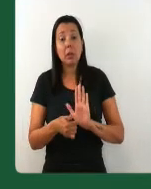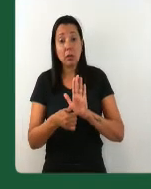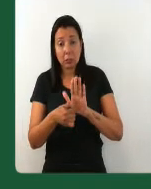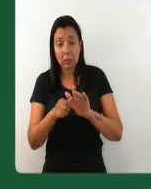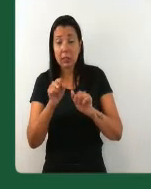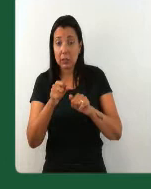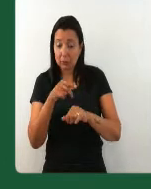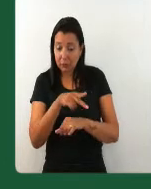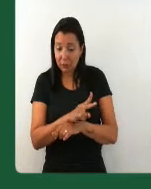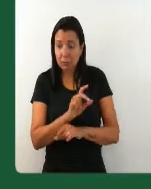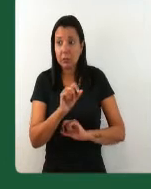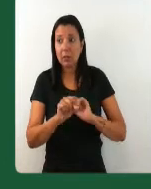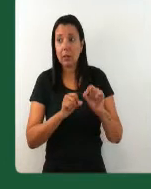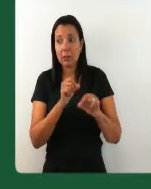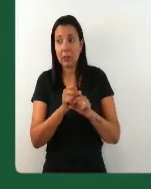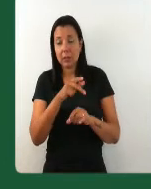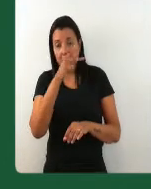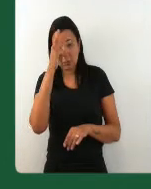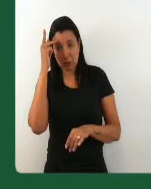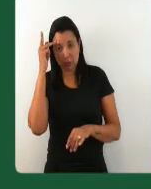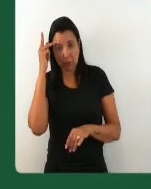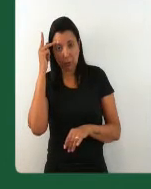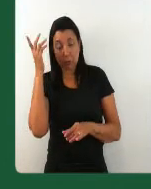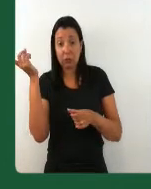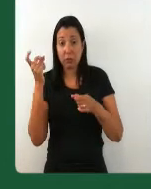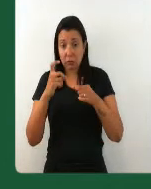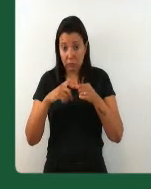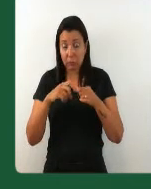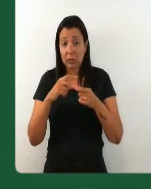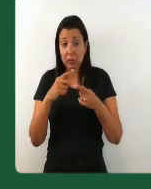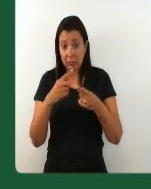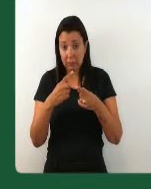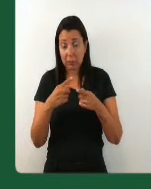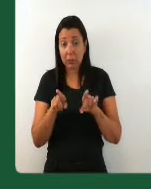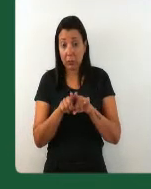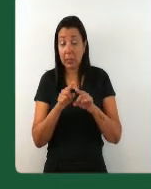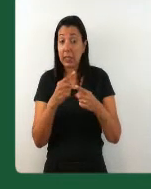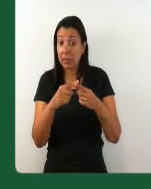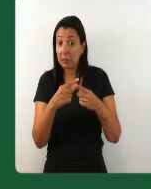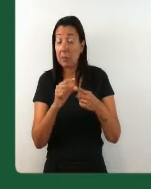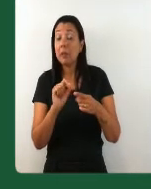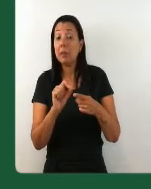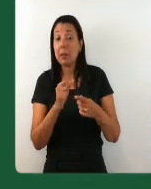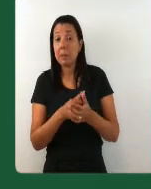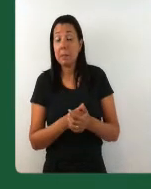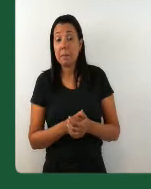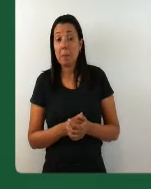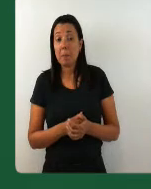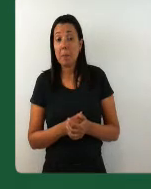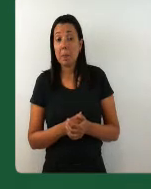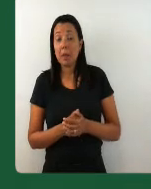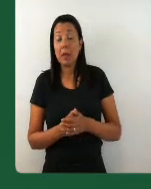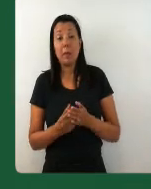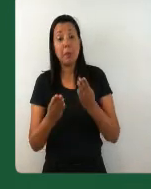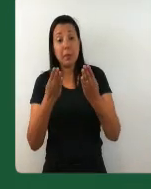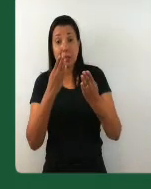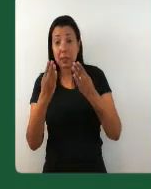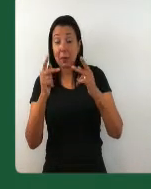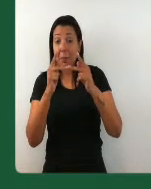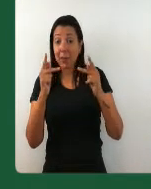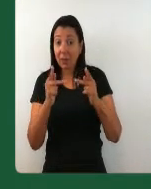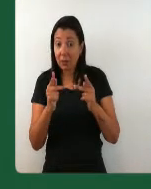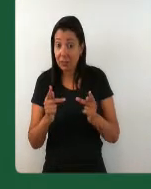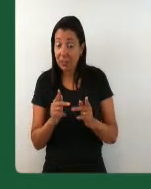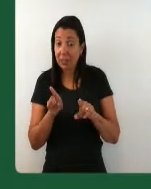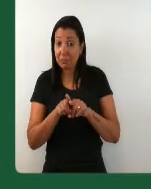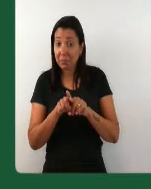para manter esses pacientes retornando, e também a questão da psicopedagogia,